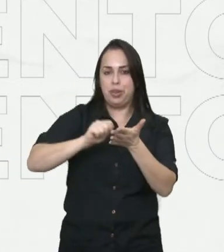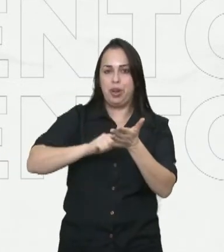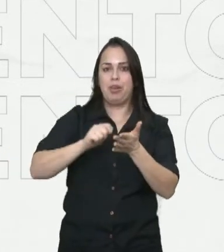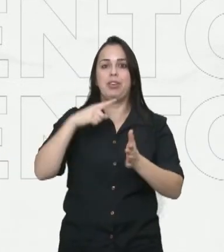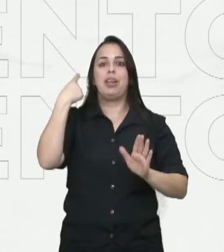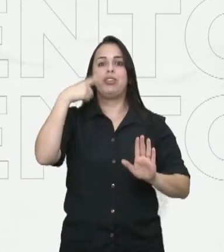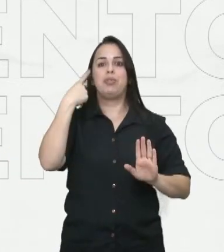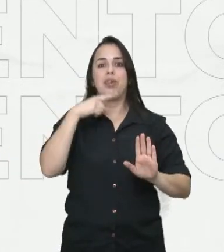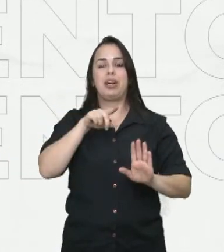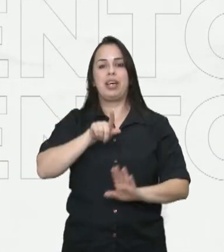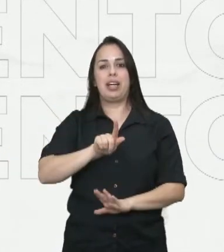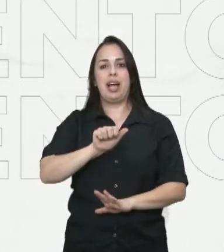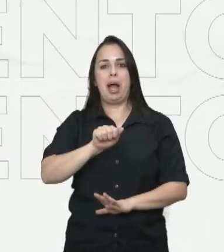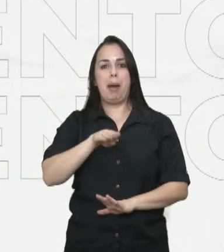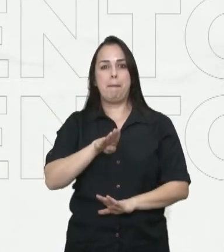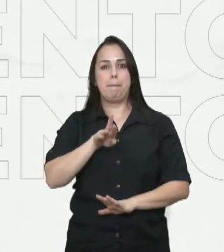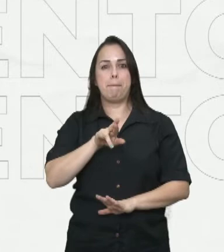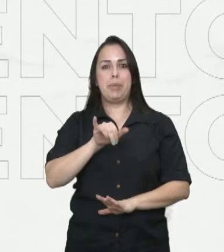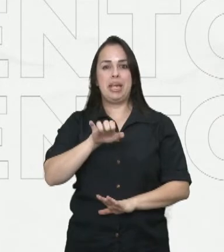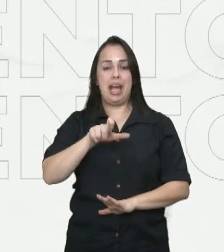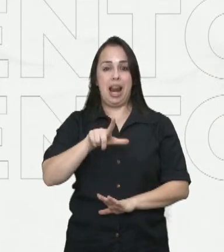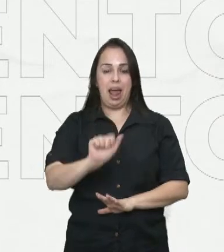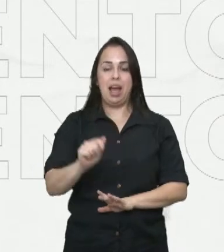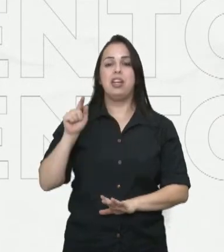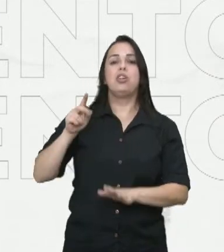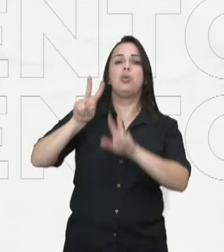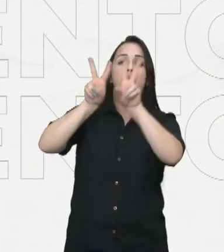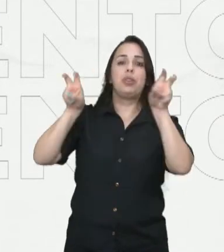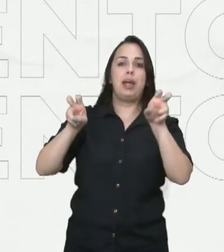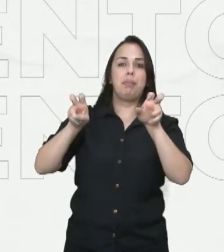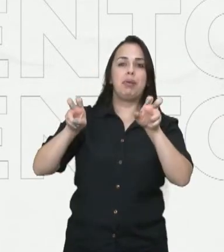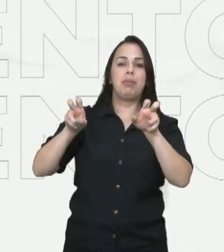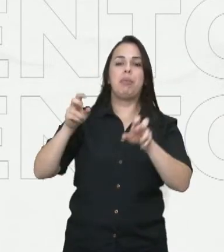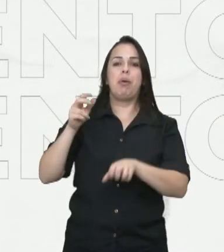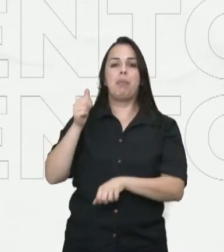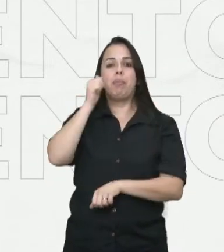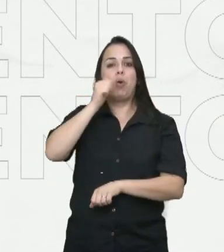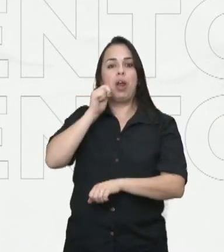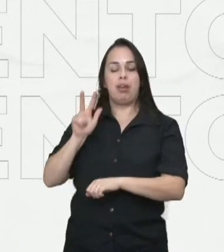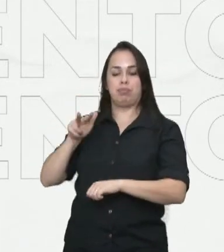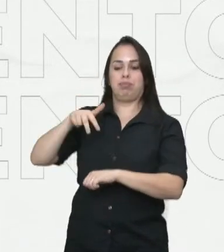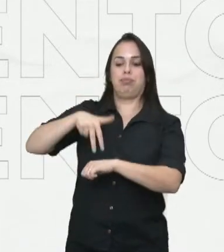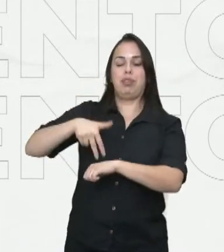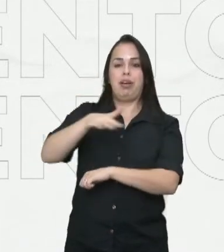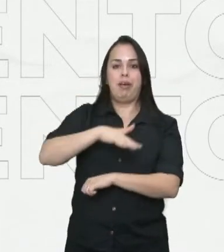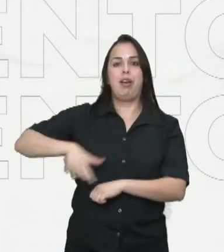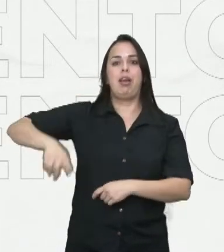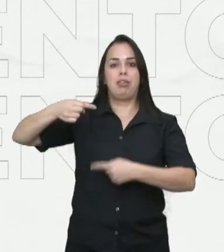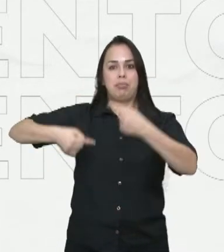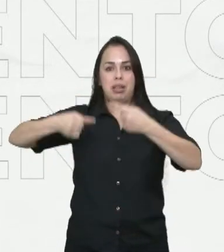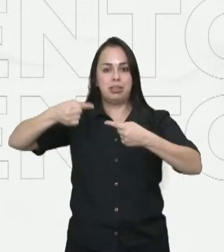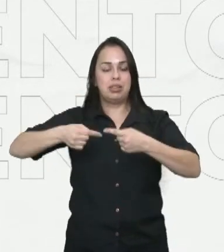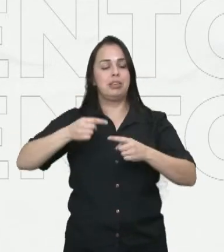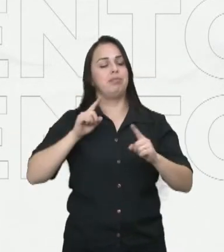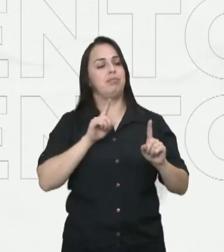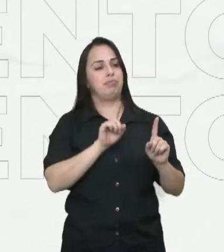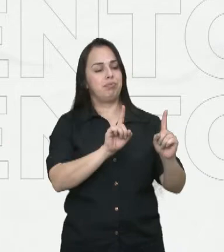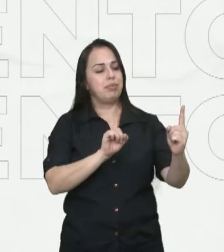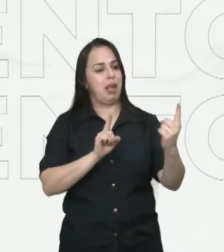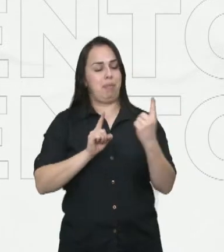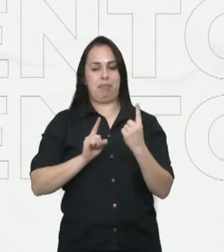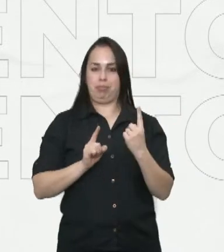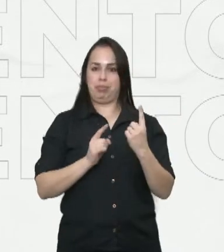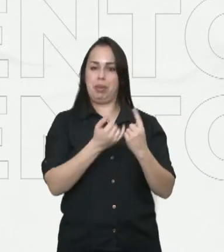lançando seu livro sobre mulheres na política. E a Amélia veio muito carinhosamente e disse